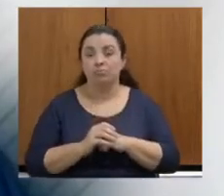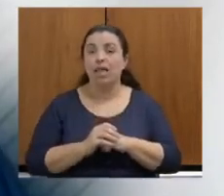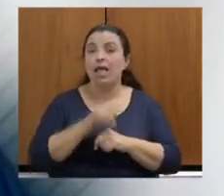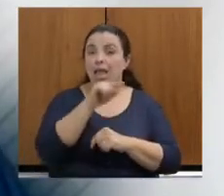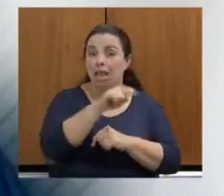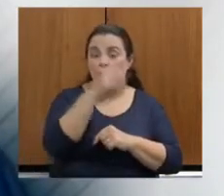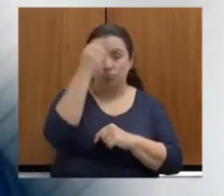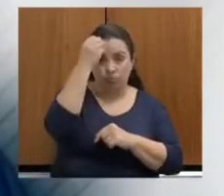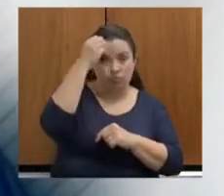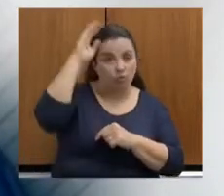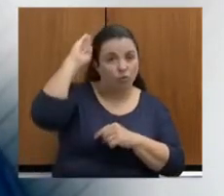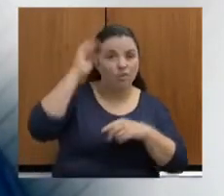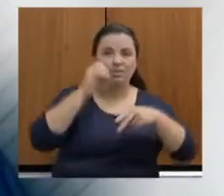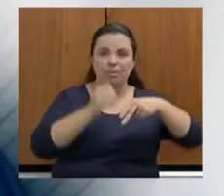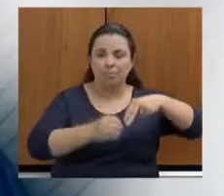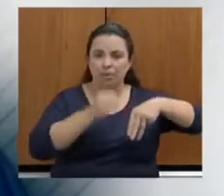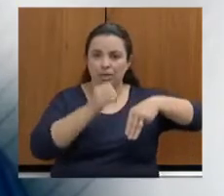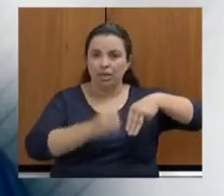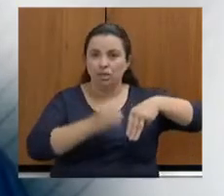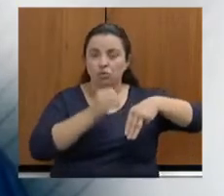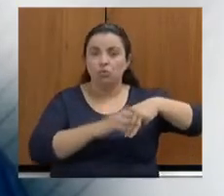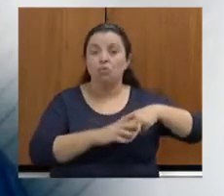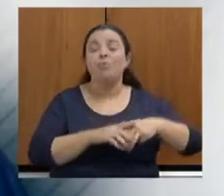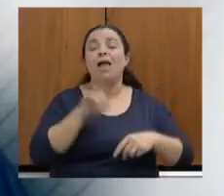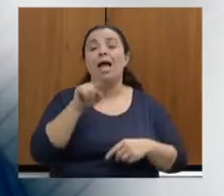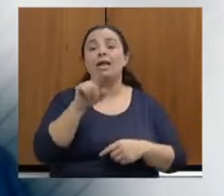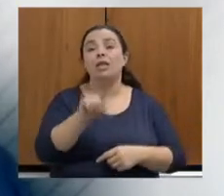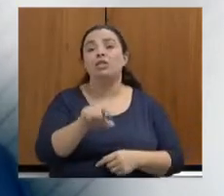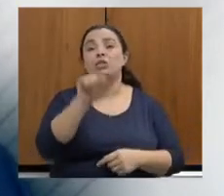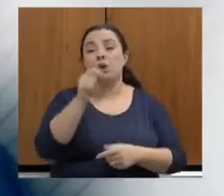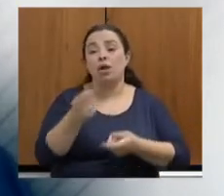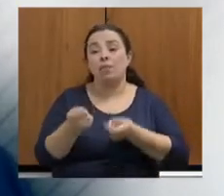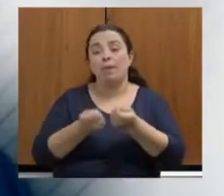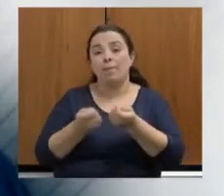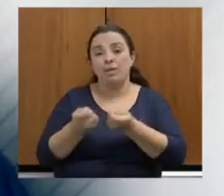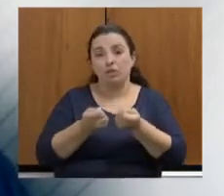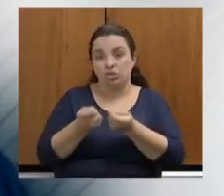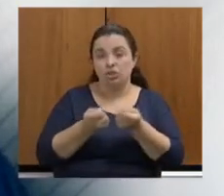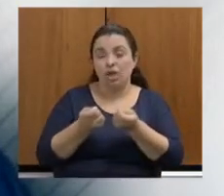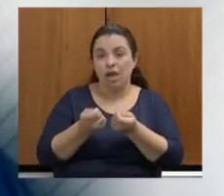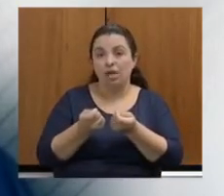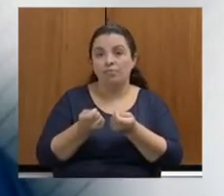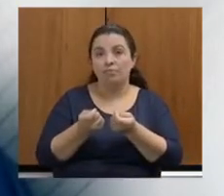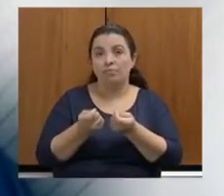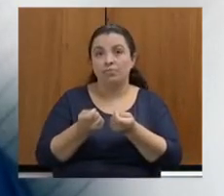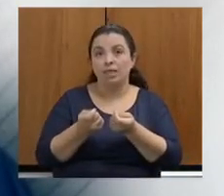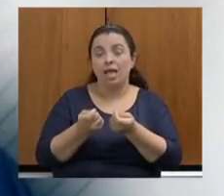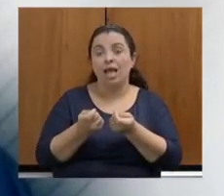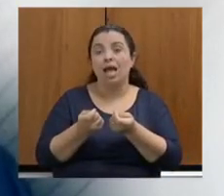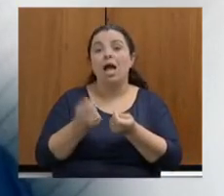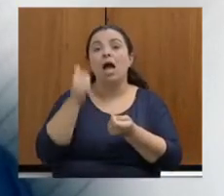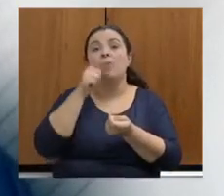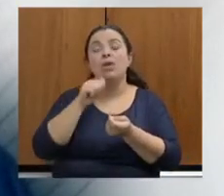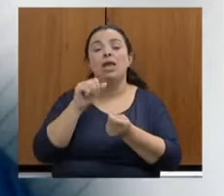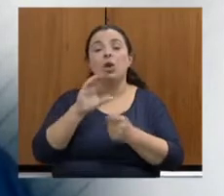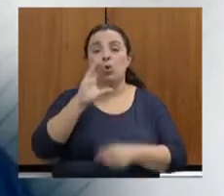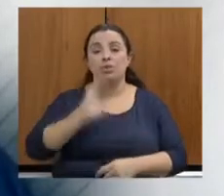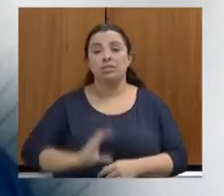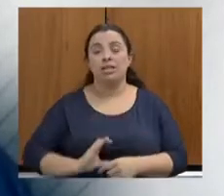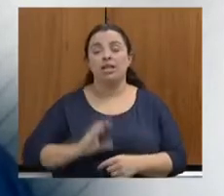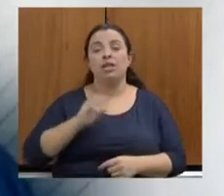tem dica é para ter para mediação para inicialmente para mediação e a conselheira Maria